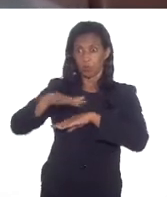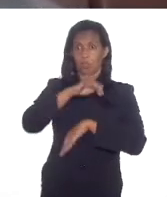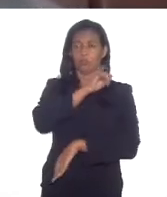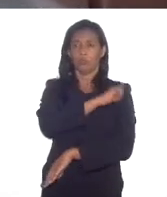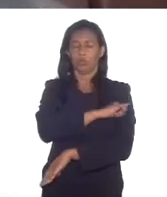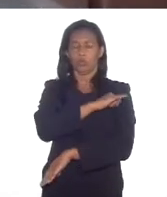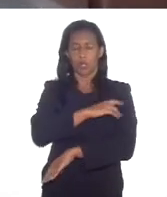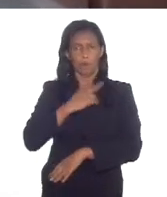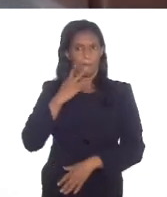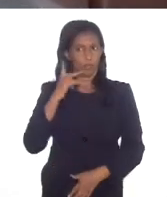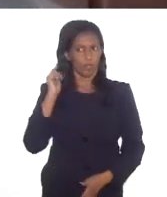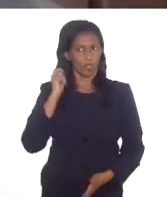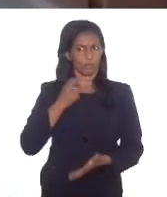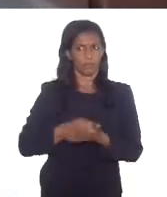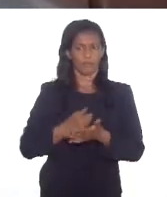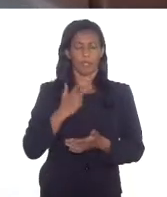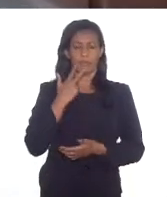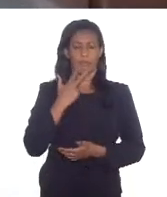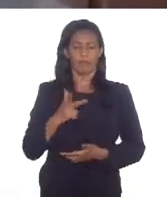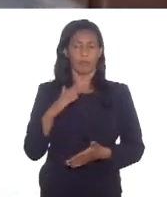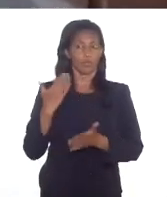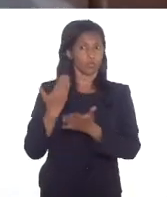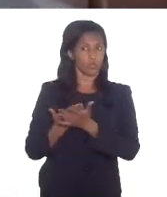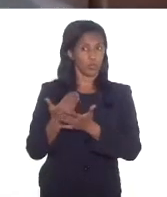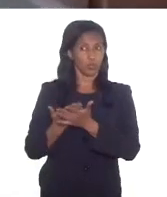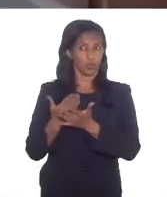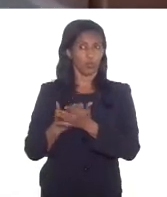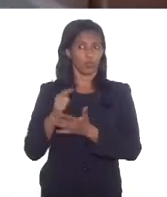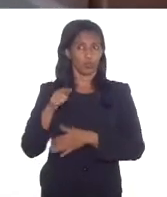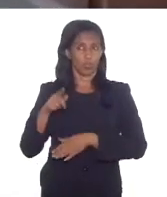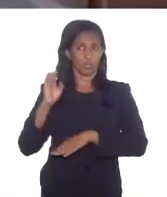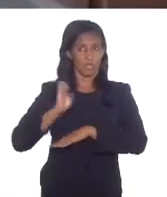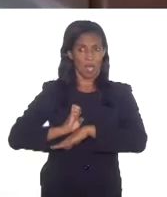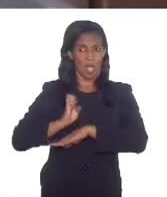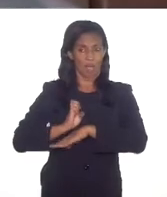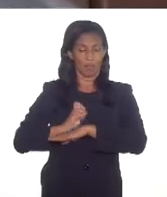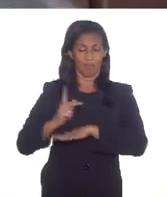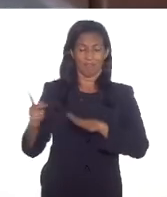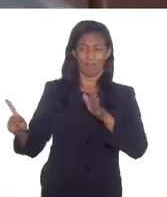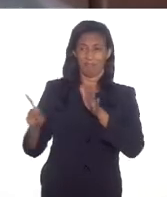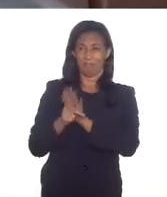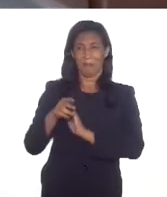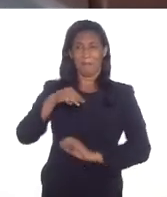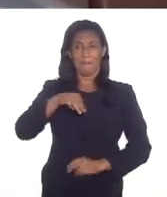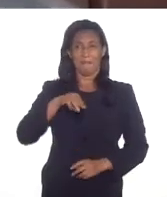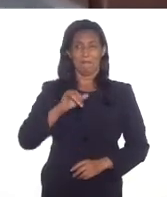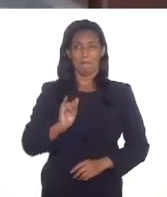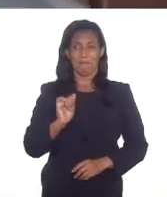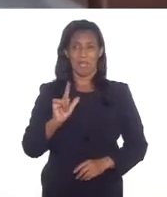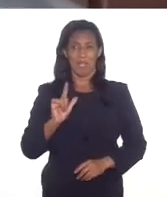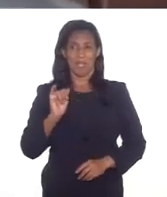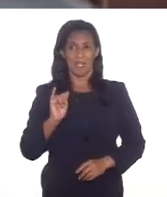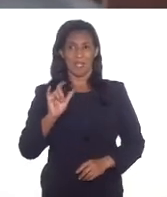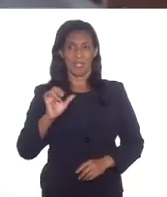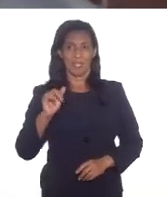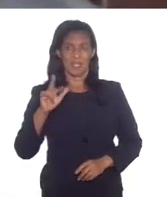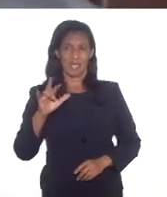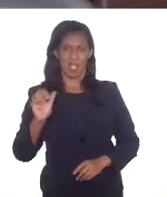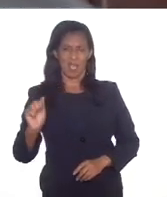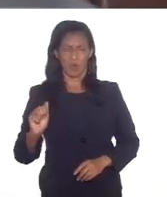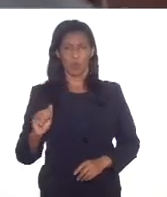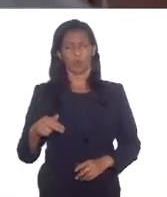muita propriedade, a partir de estudos, que esse é um estado narcomiliciano e que a especulação imobiliária sobre,